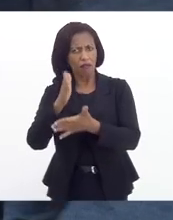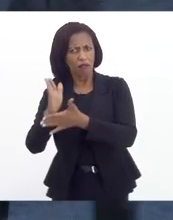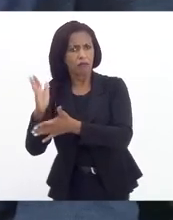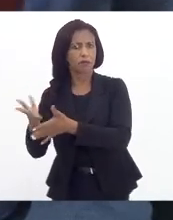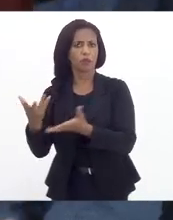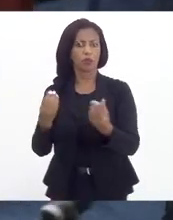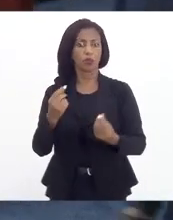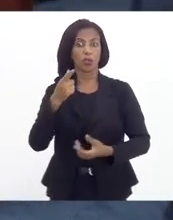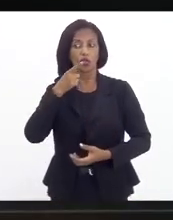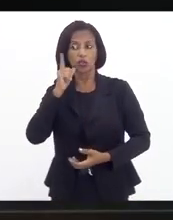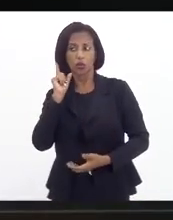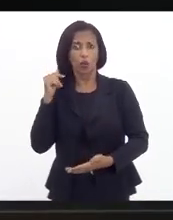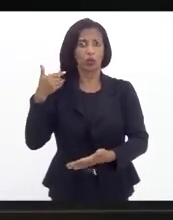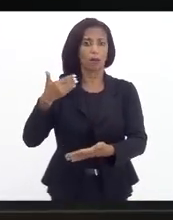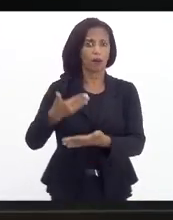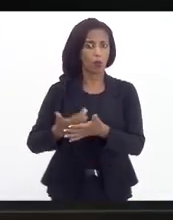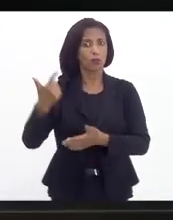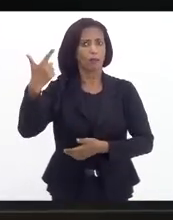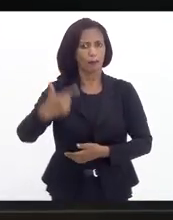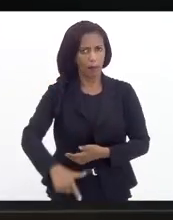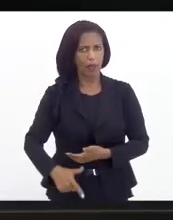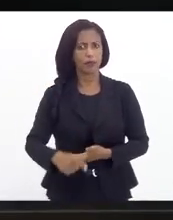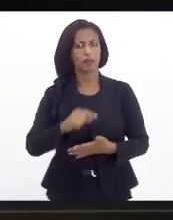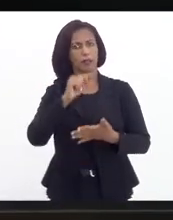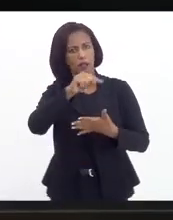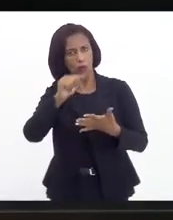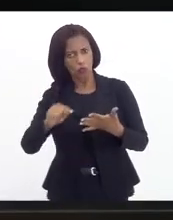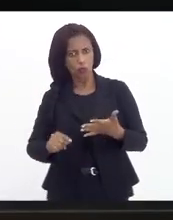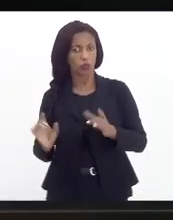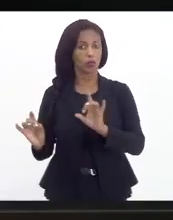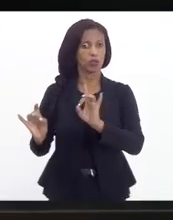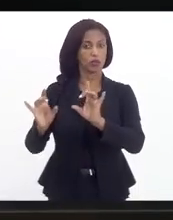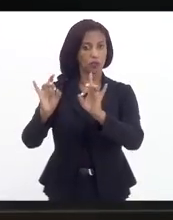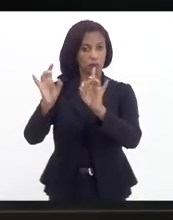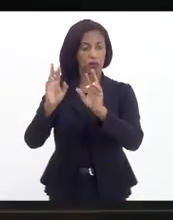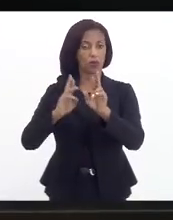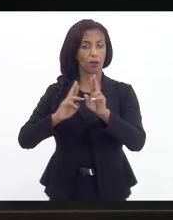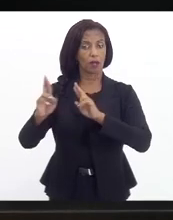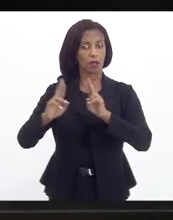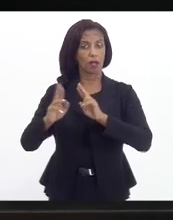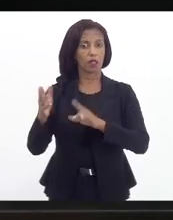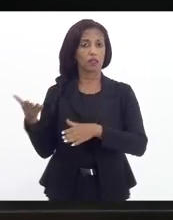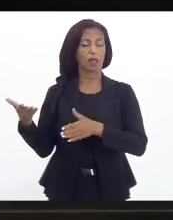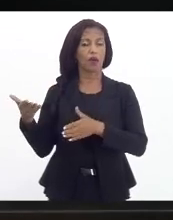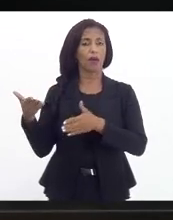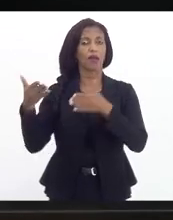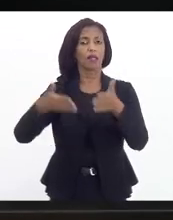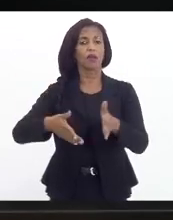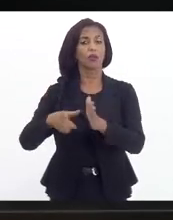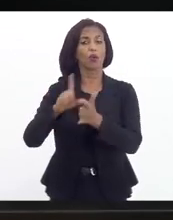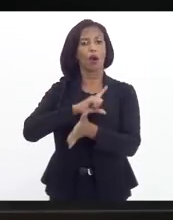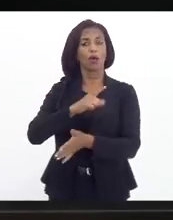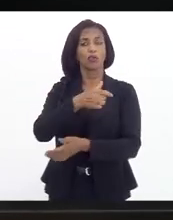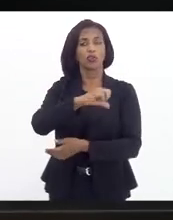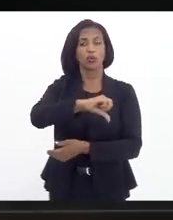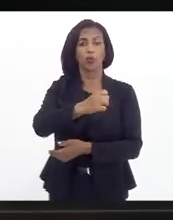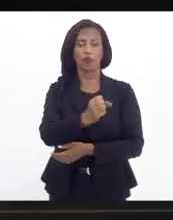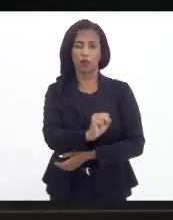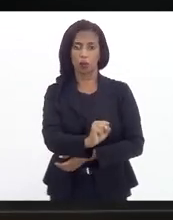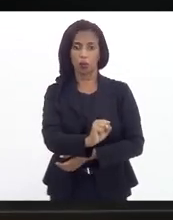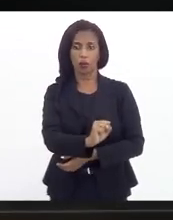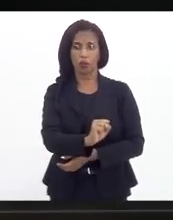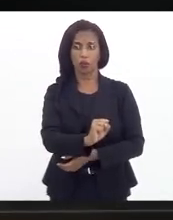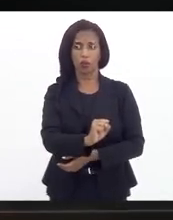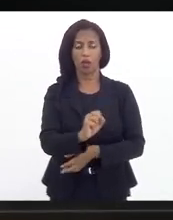e de ontem para hoje, já avançamos mais ainda em alguns pontos. Especial em relação a quem entrou antes de 98, em relação à